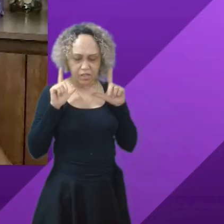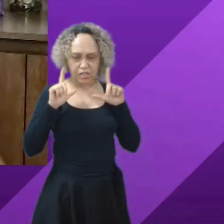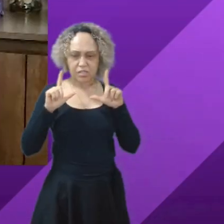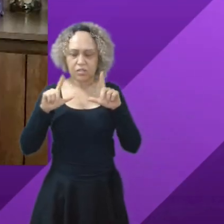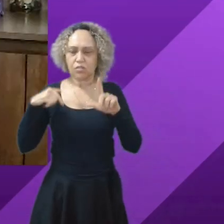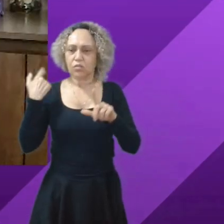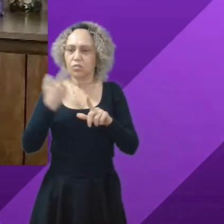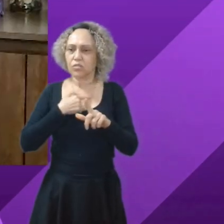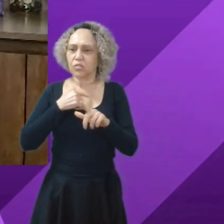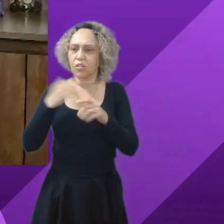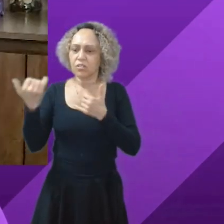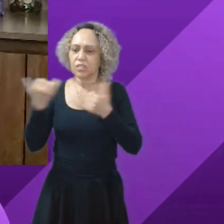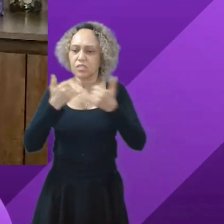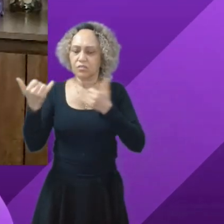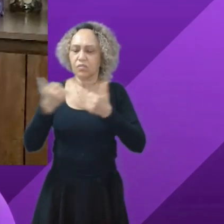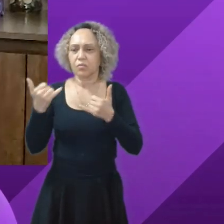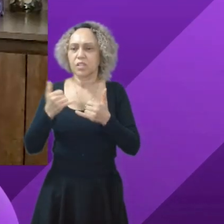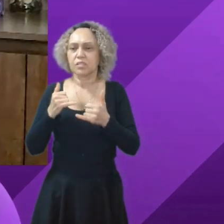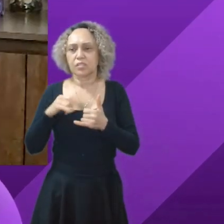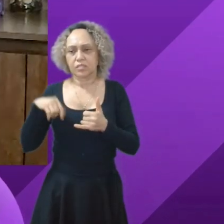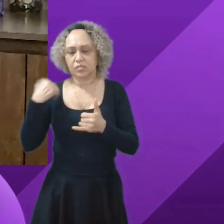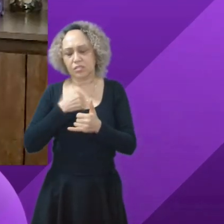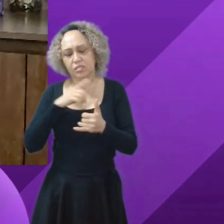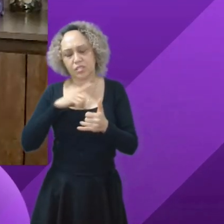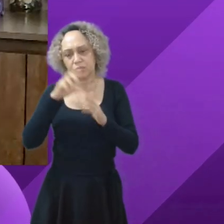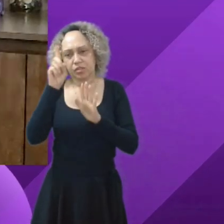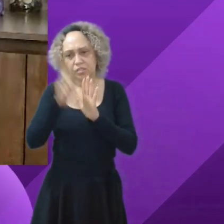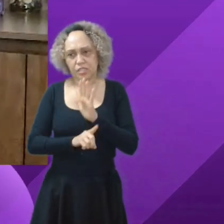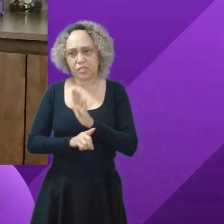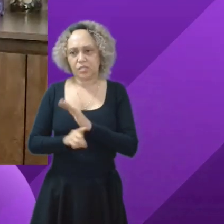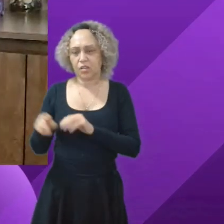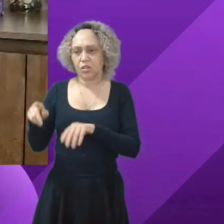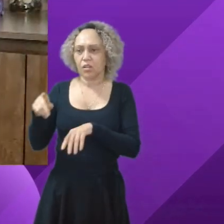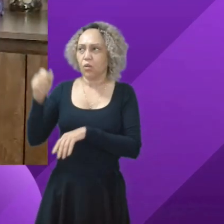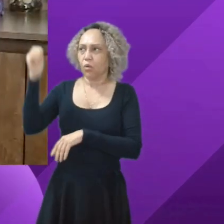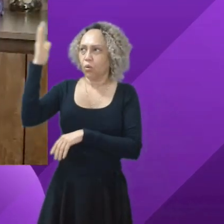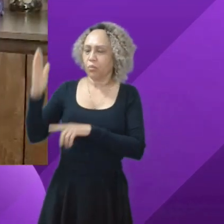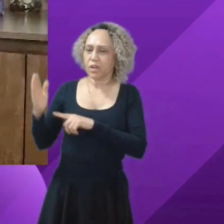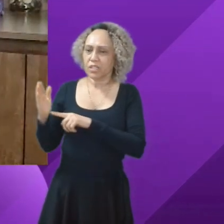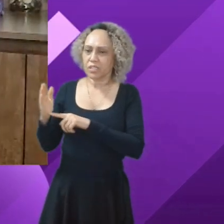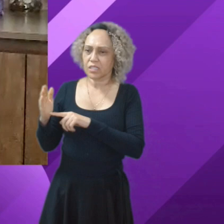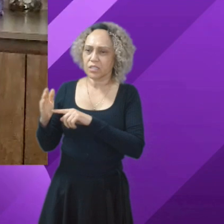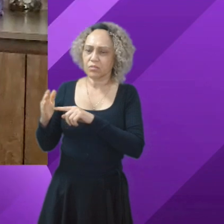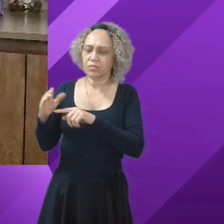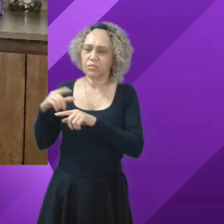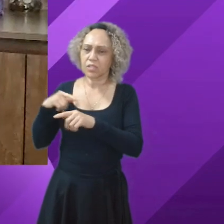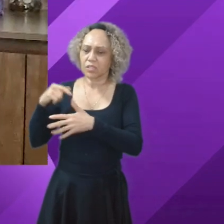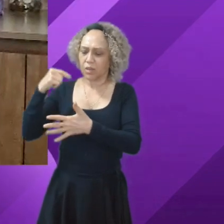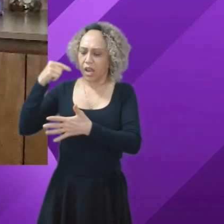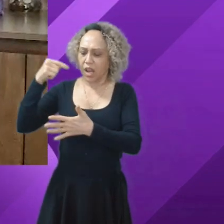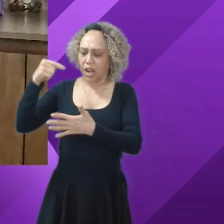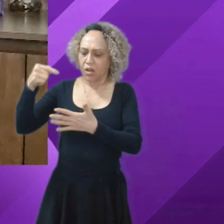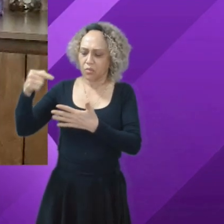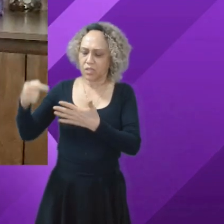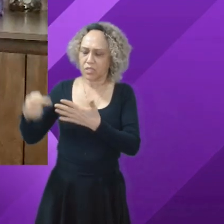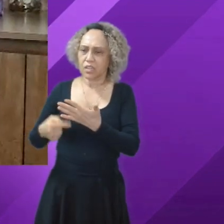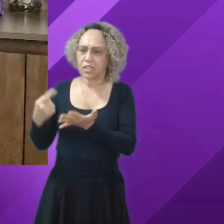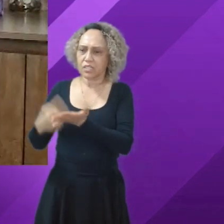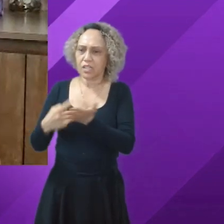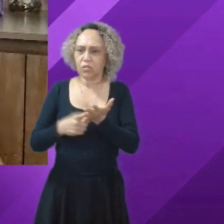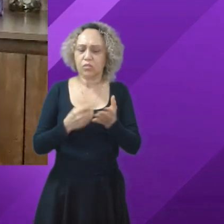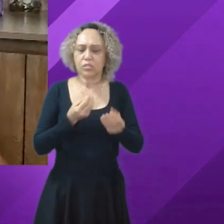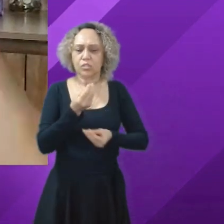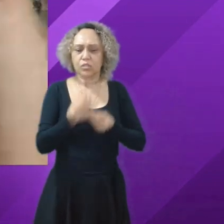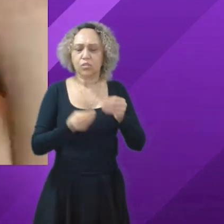e o Brasil tem uma série de acordos de como as plataformas vão